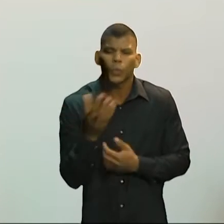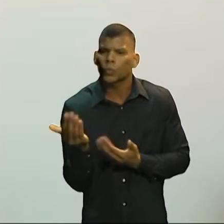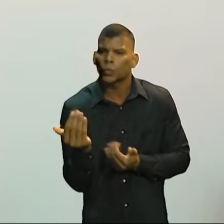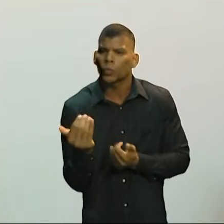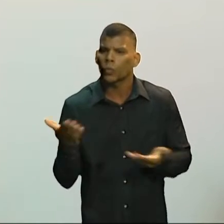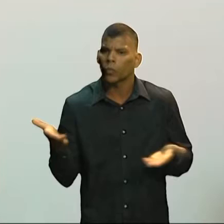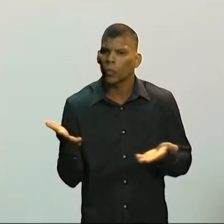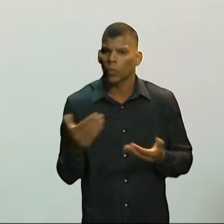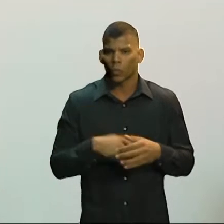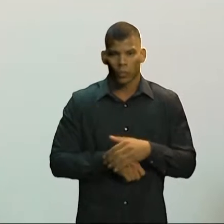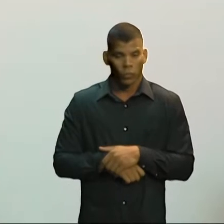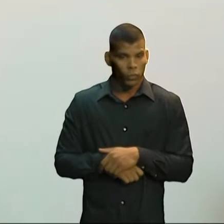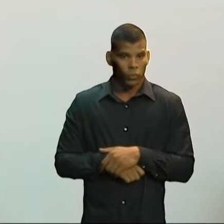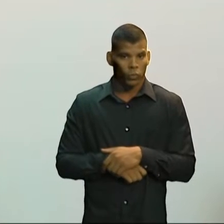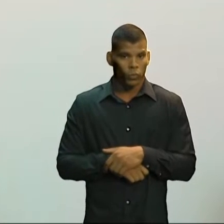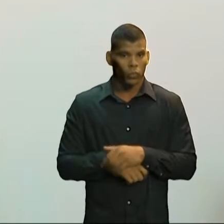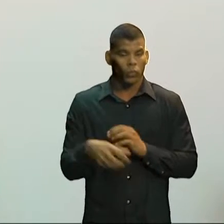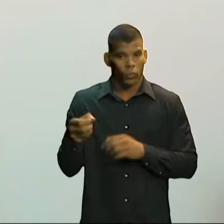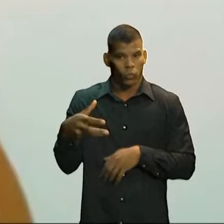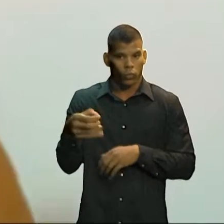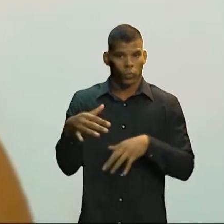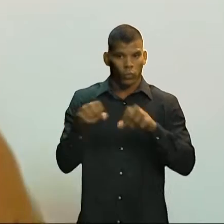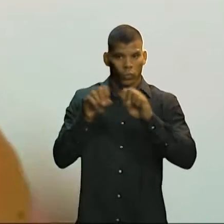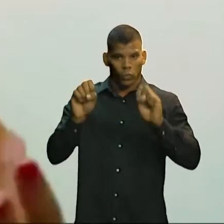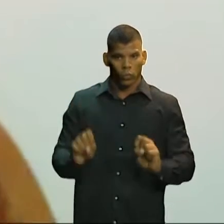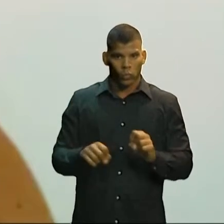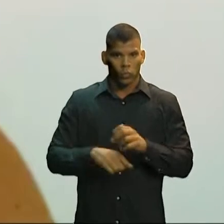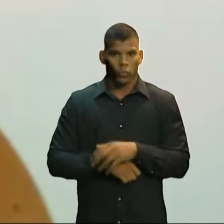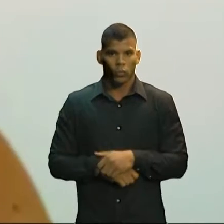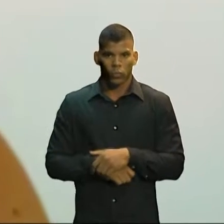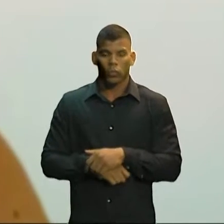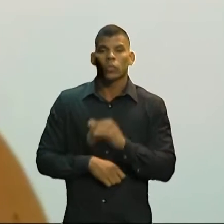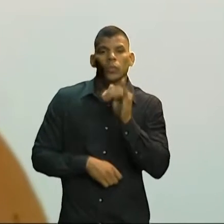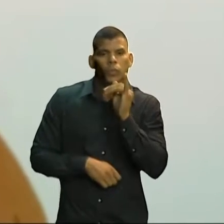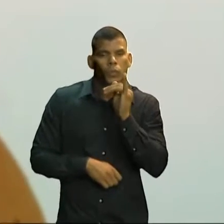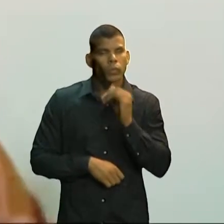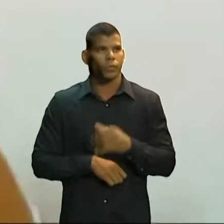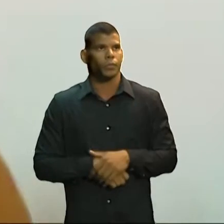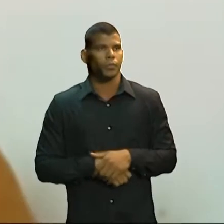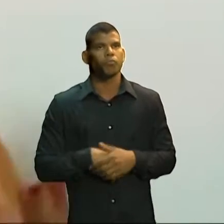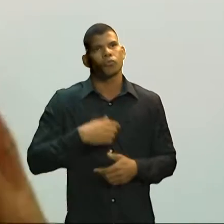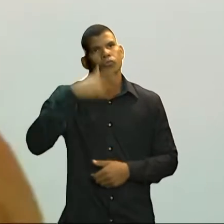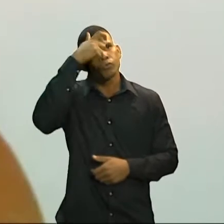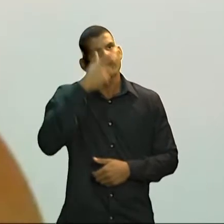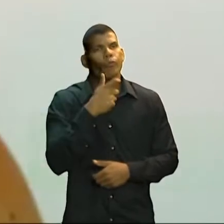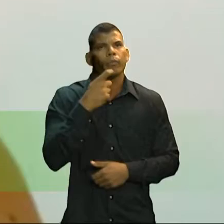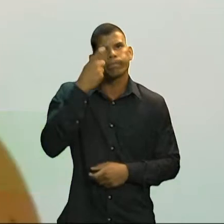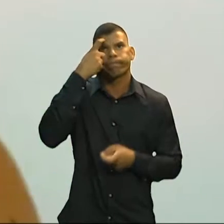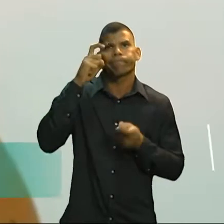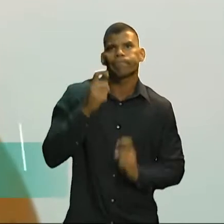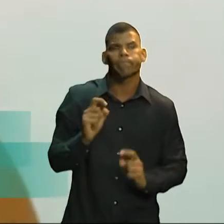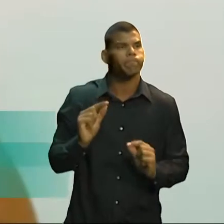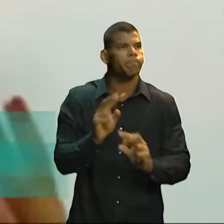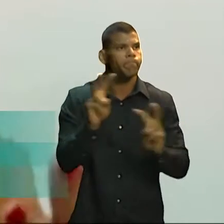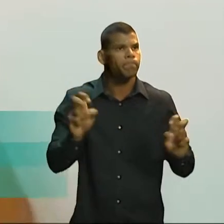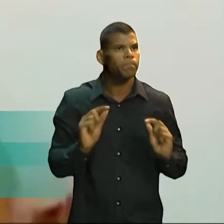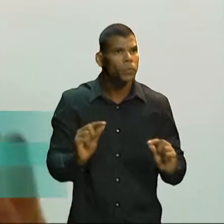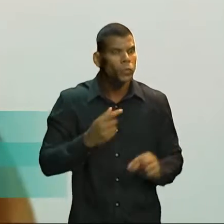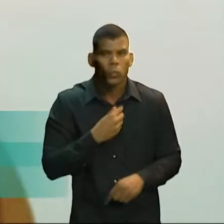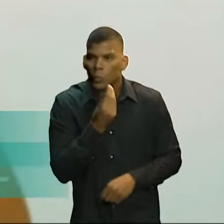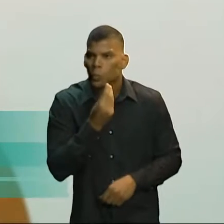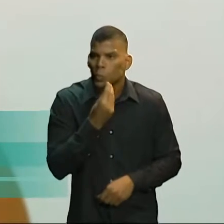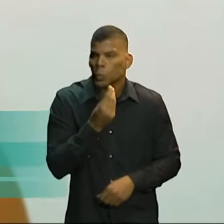a partir deste ano com o novo sistema. Se eu estou pensando em oportunidades, se eu estou pensando em diversidades